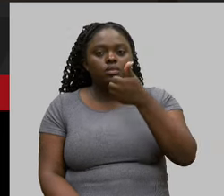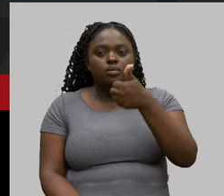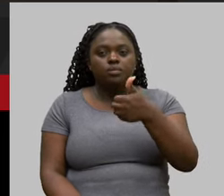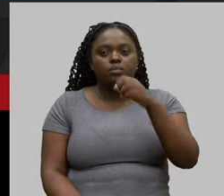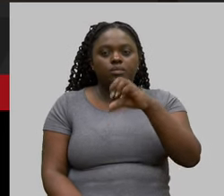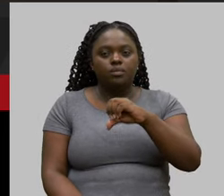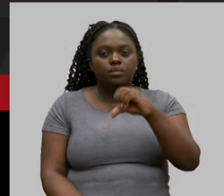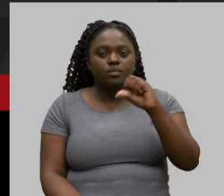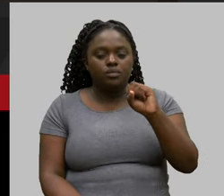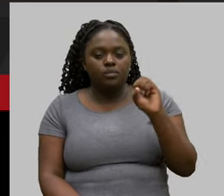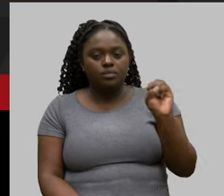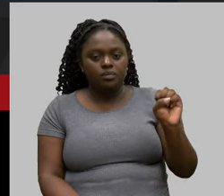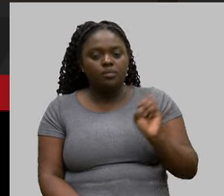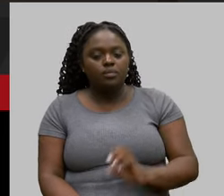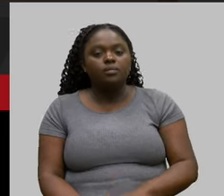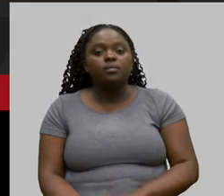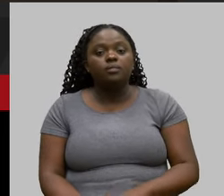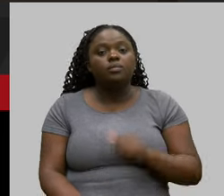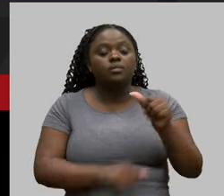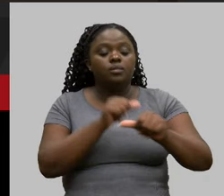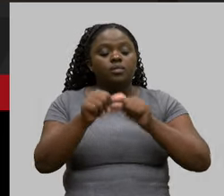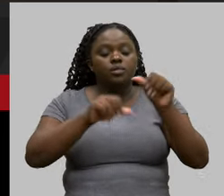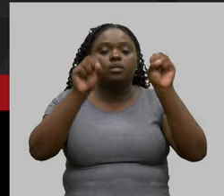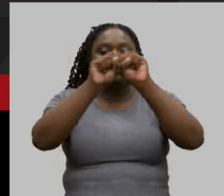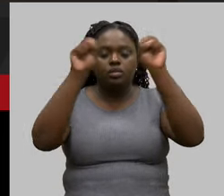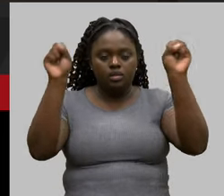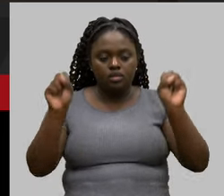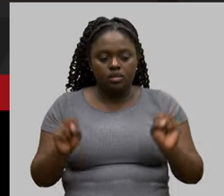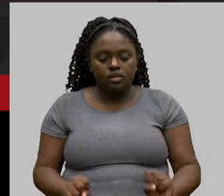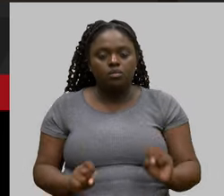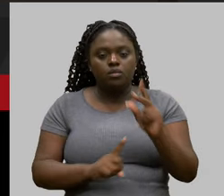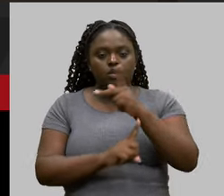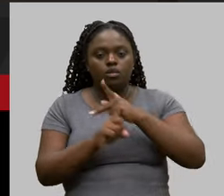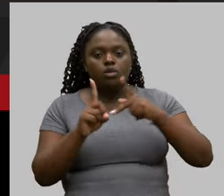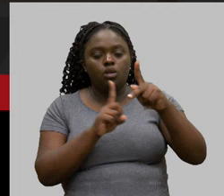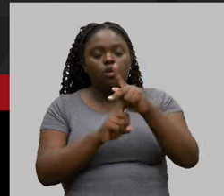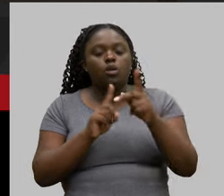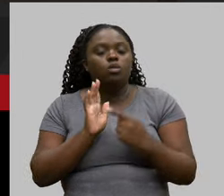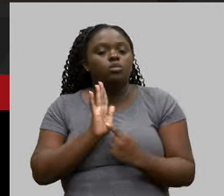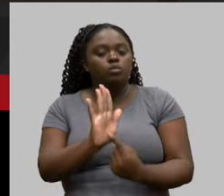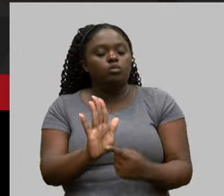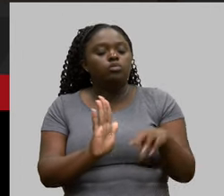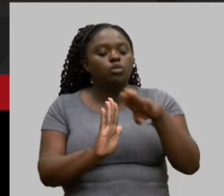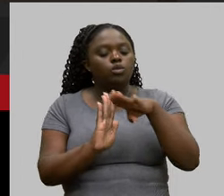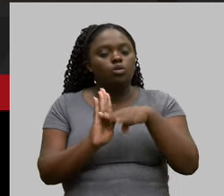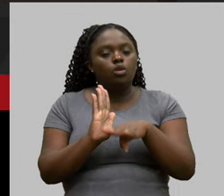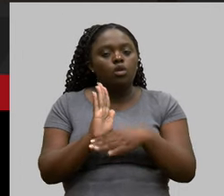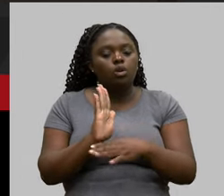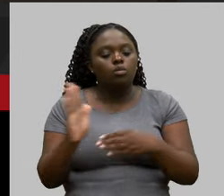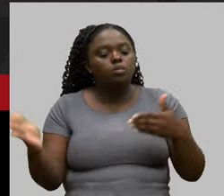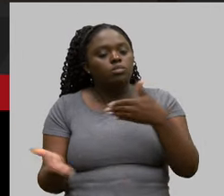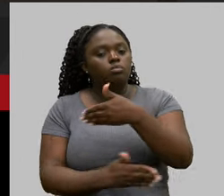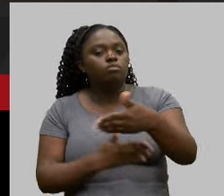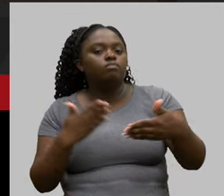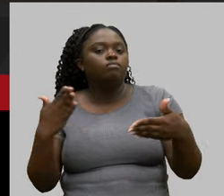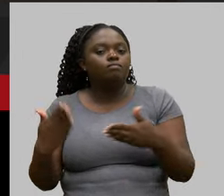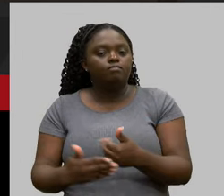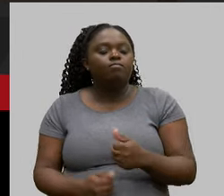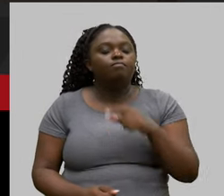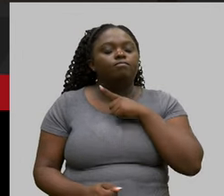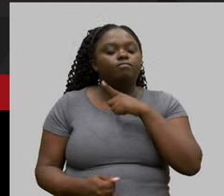Previdência Social ela modifica o sistema de de Previdência Social e estabelece normas de transição ela acaba com o tempo